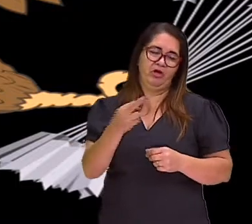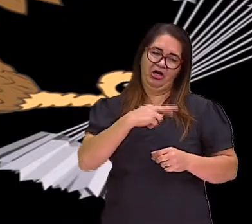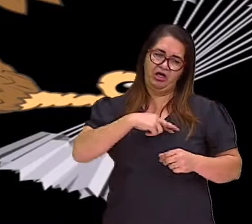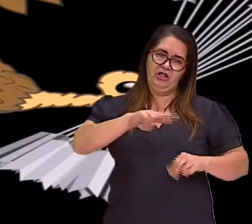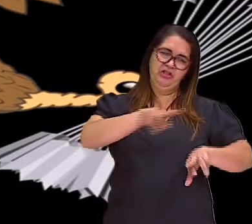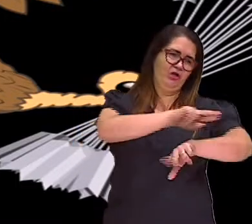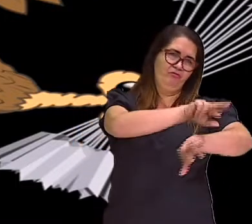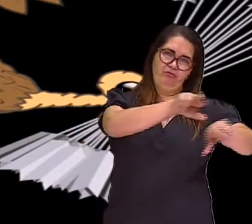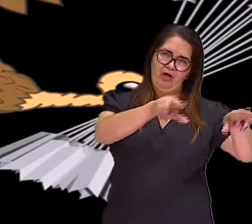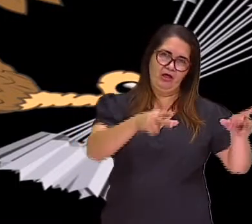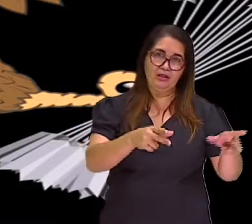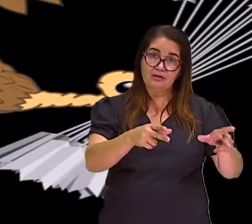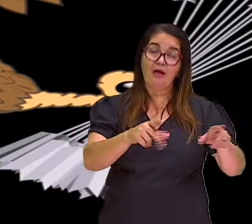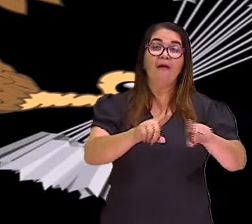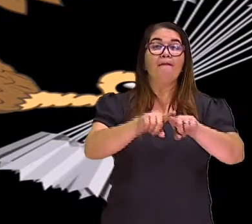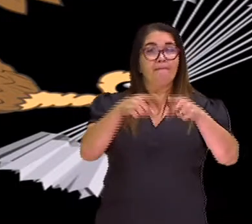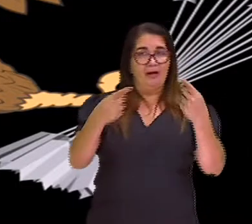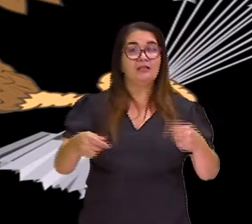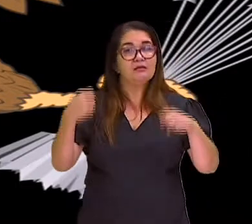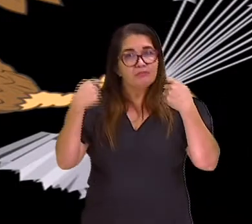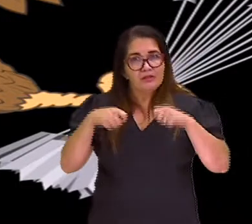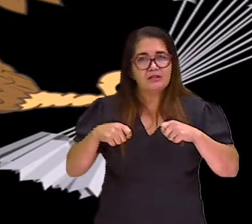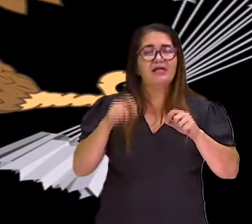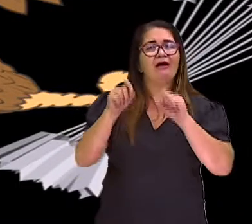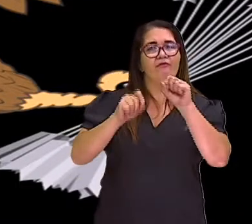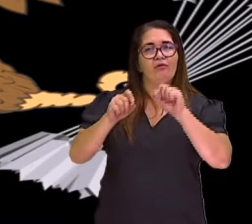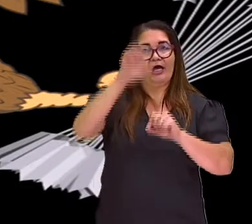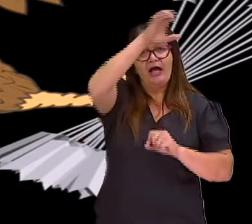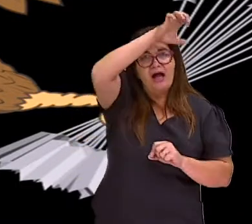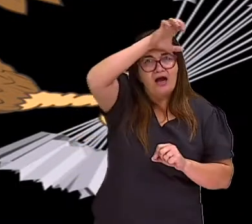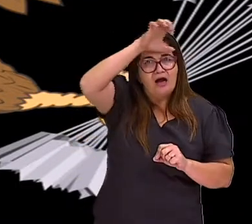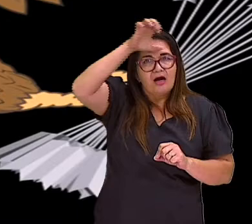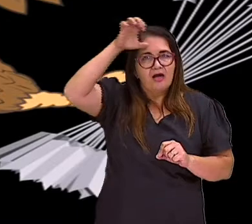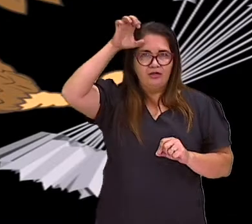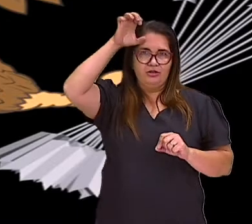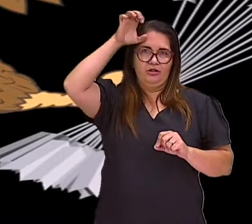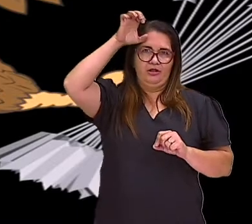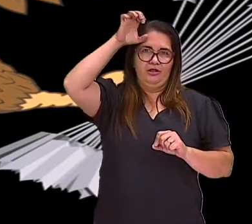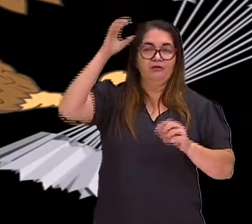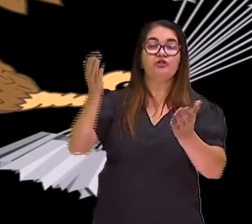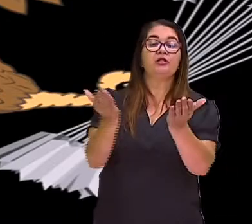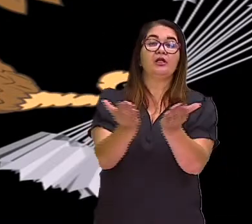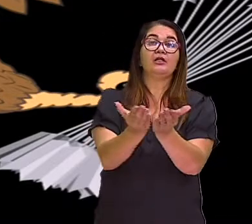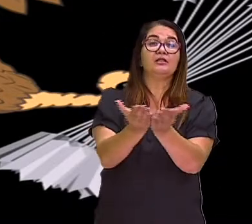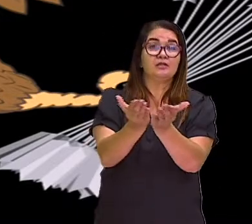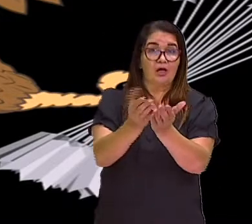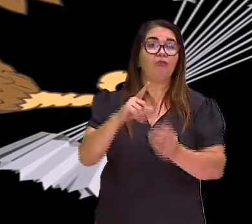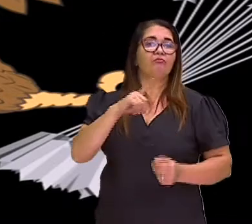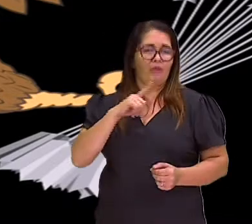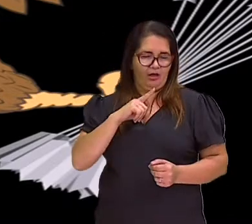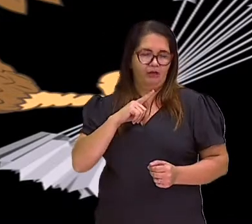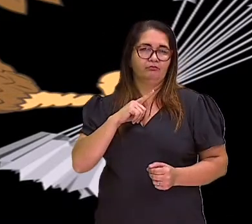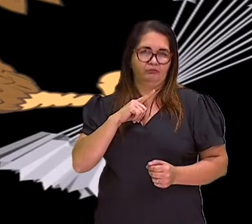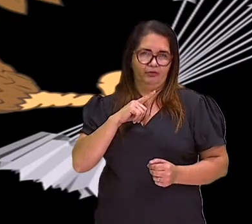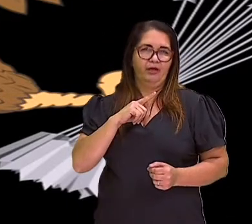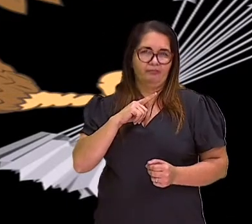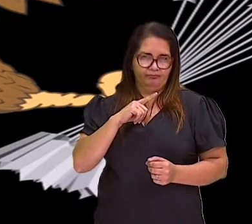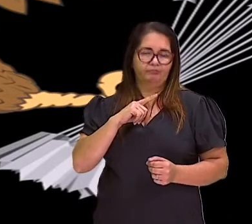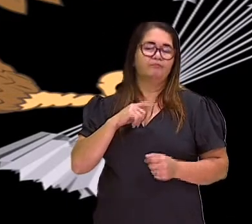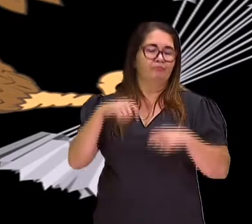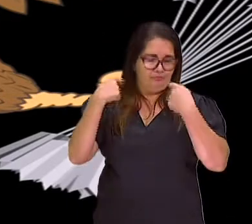na formação dos colonizadores eram protestantes, existiam católicos também, então